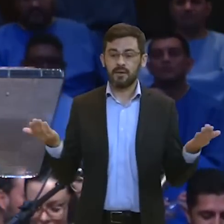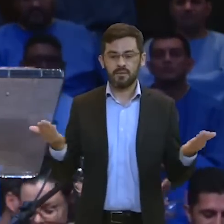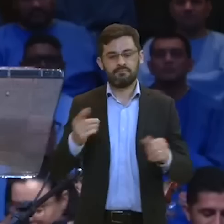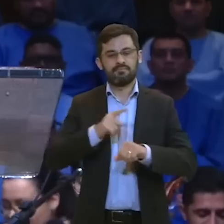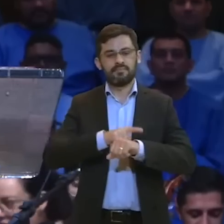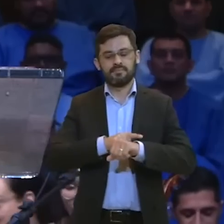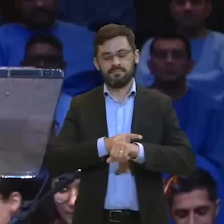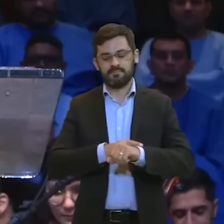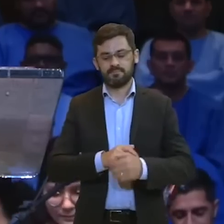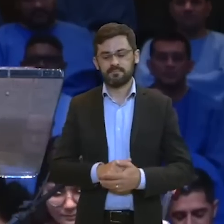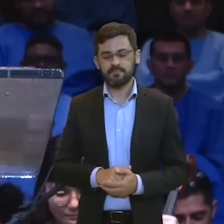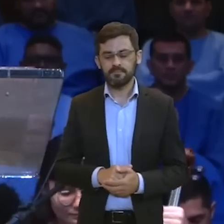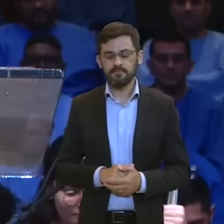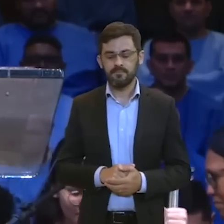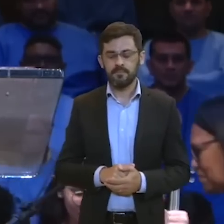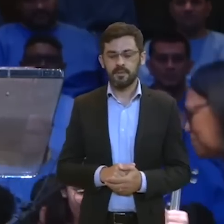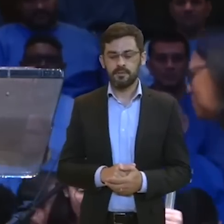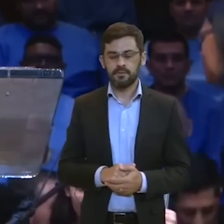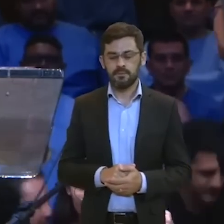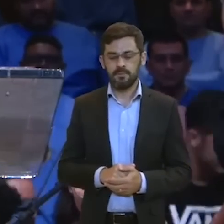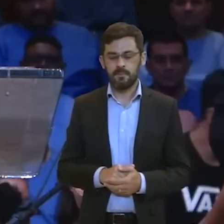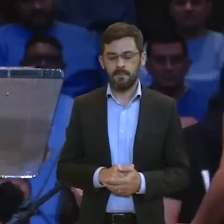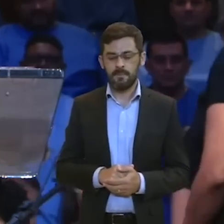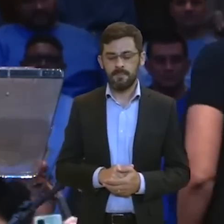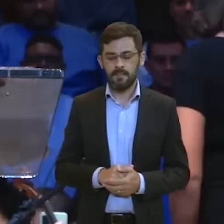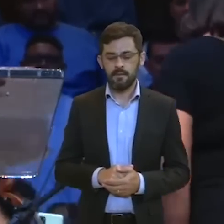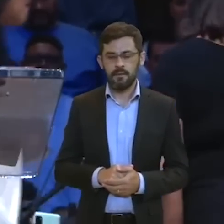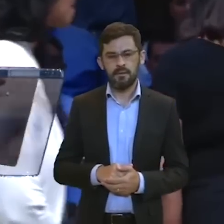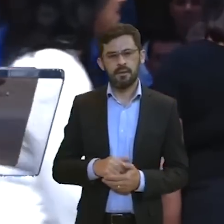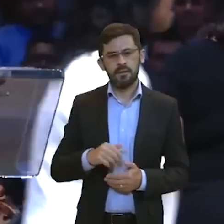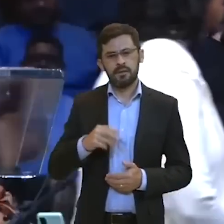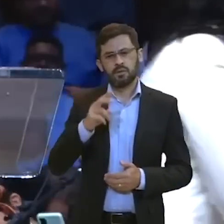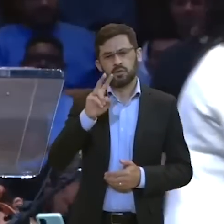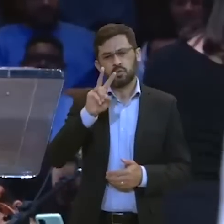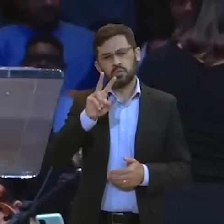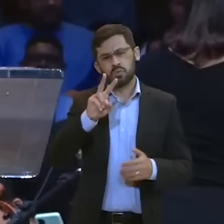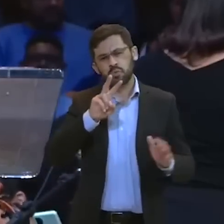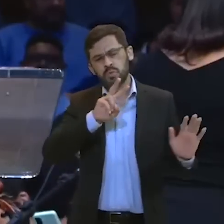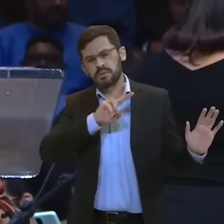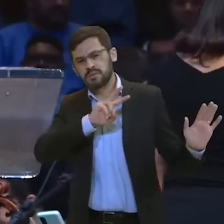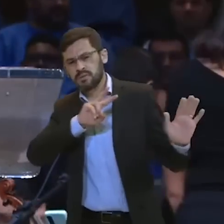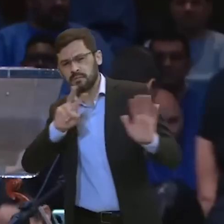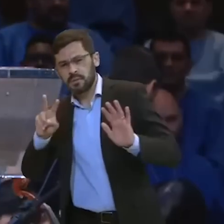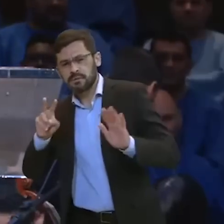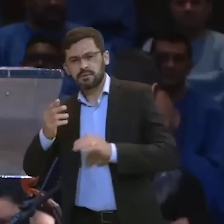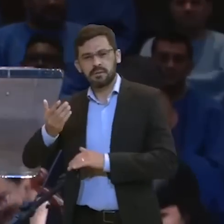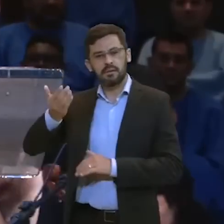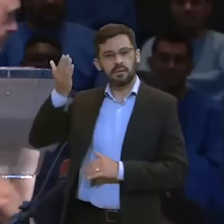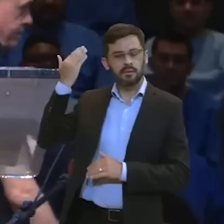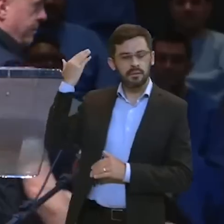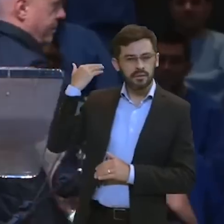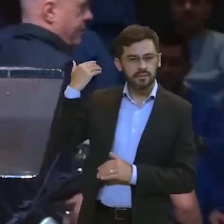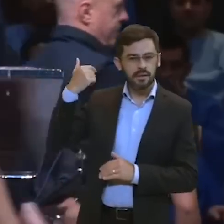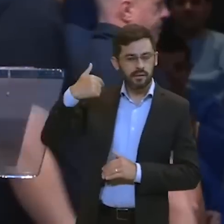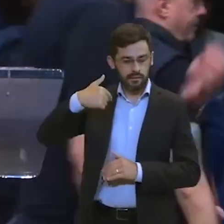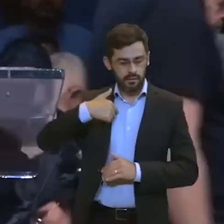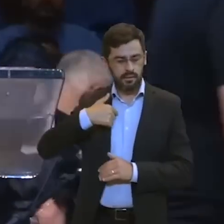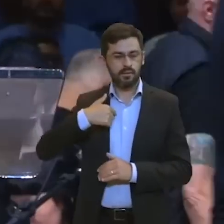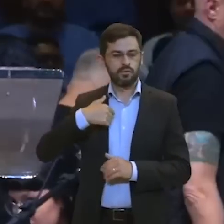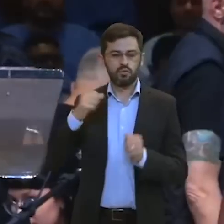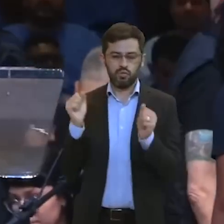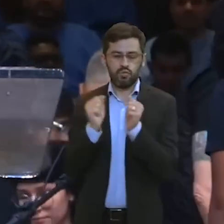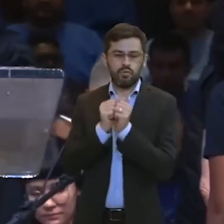agora. É o seguinte, nós há 2 semanas atrás, 2 terças-feiras atrás, eu e minha